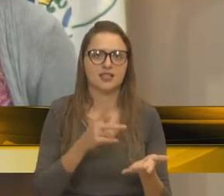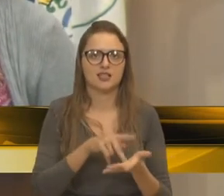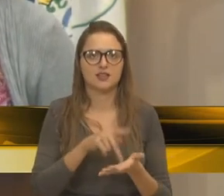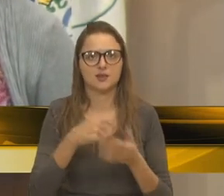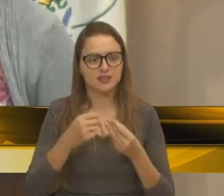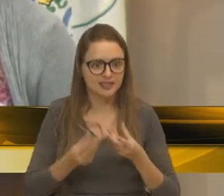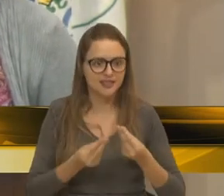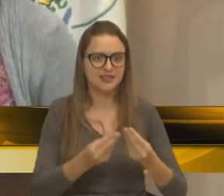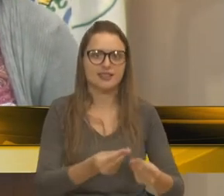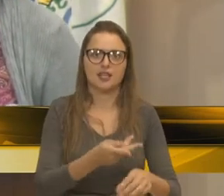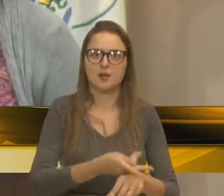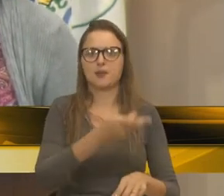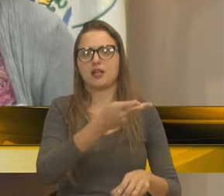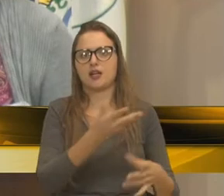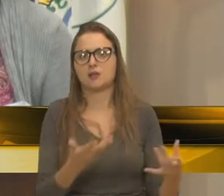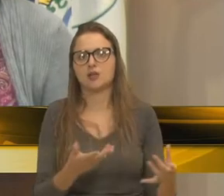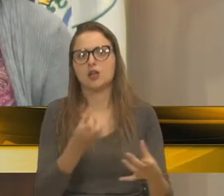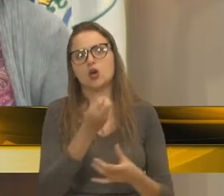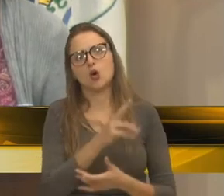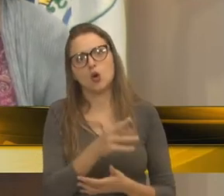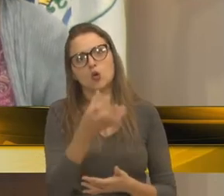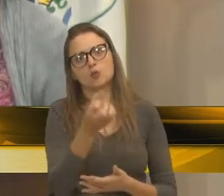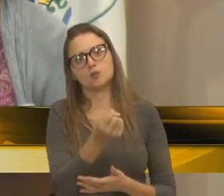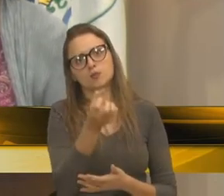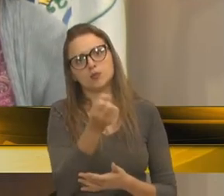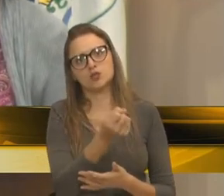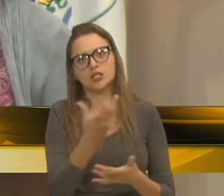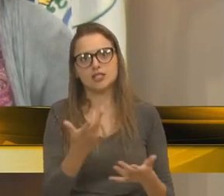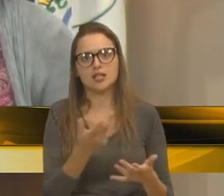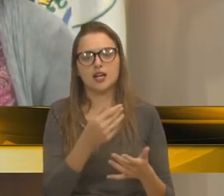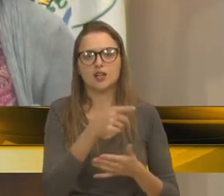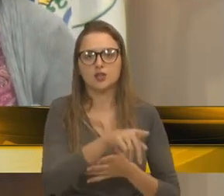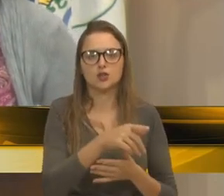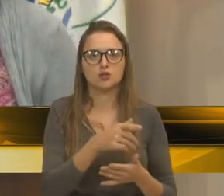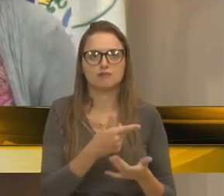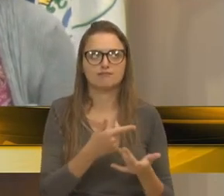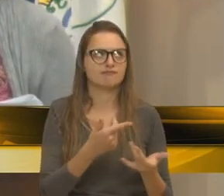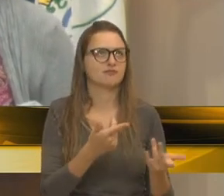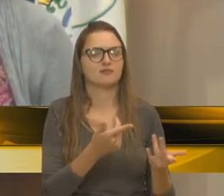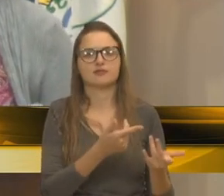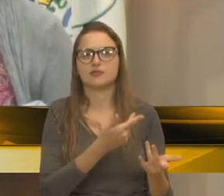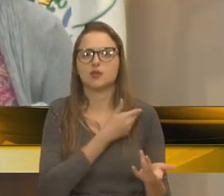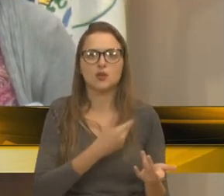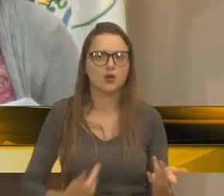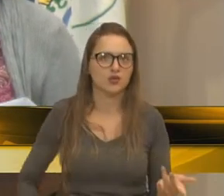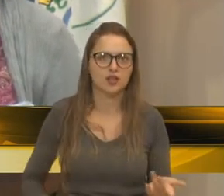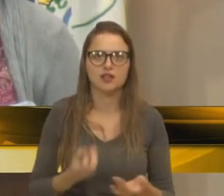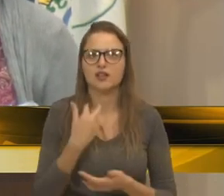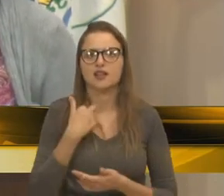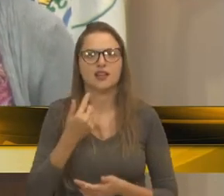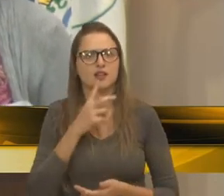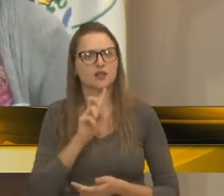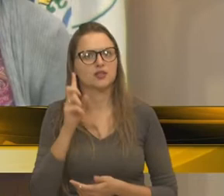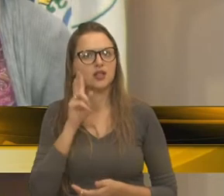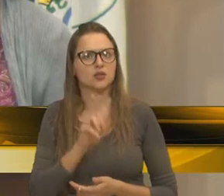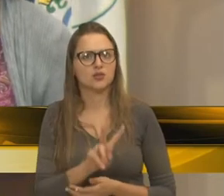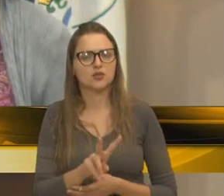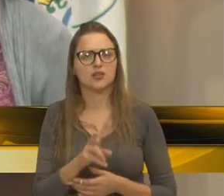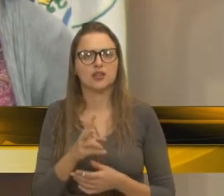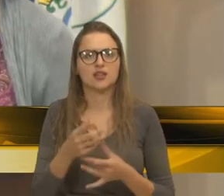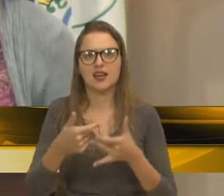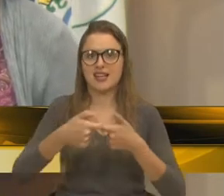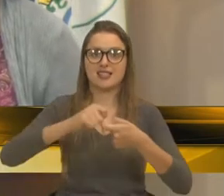né? Ou é a puxa-saco mor do governo, porque eu nunca vi alguém rasgar o seu diploma e seu